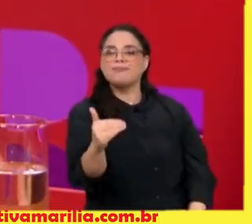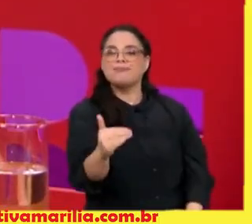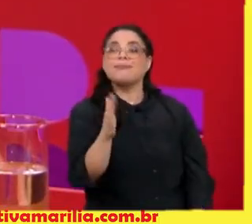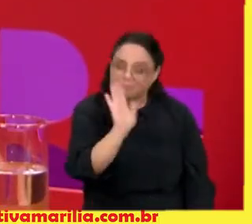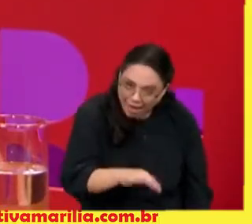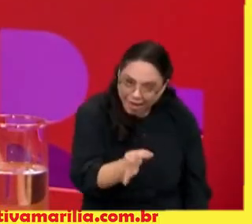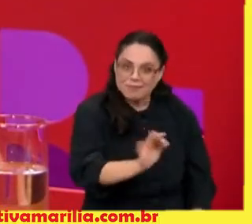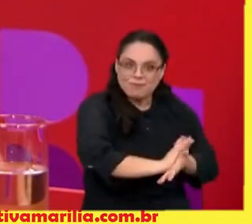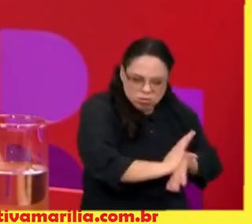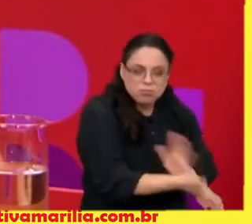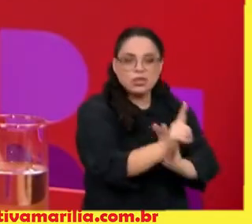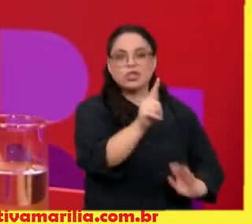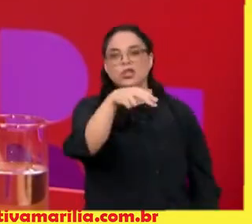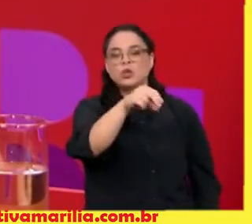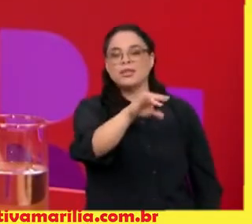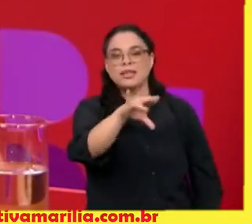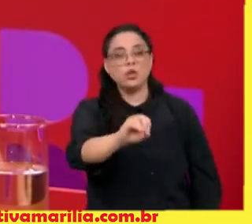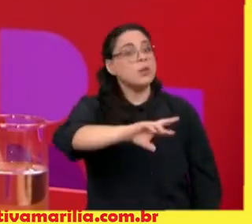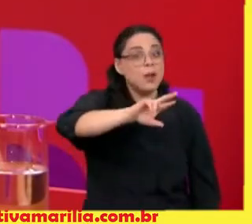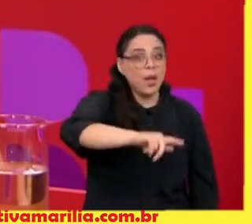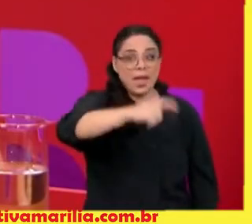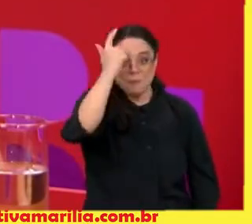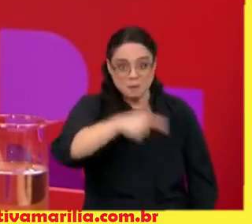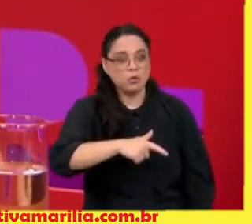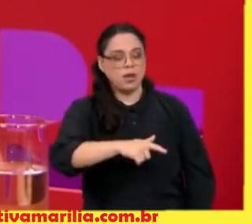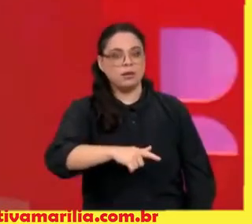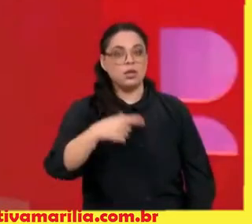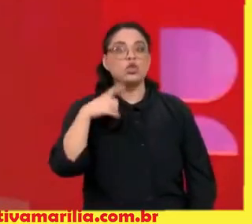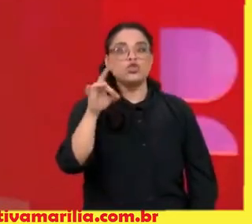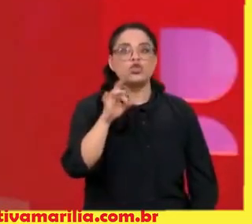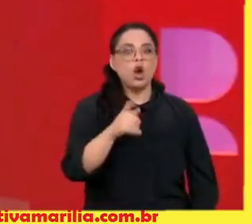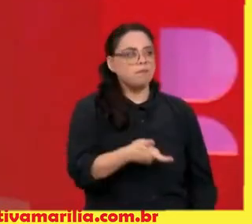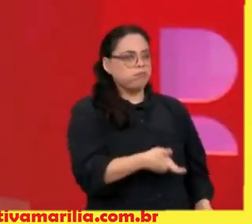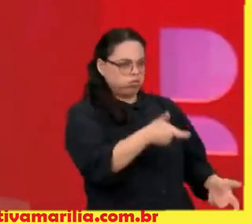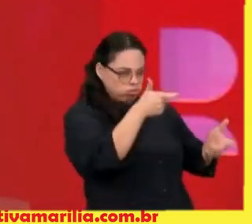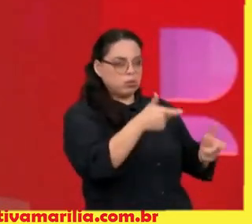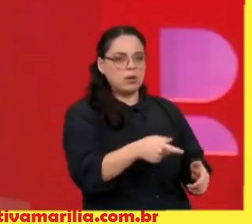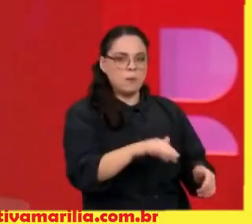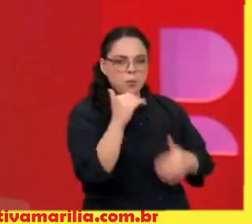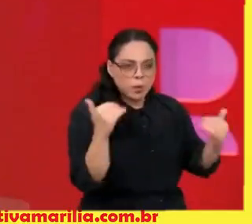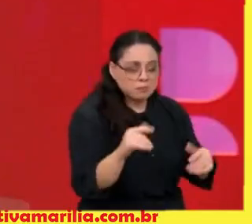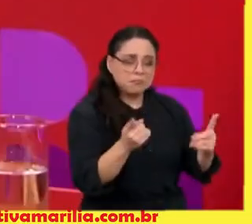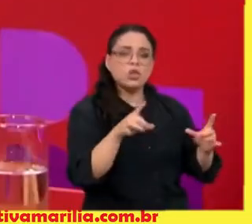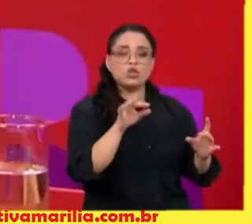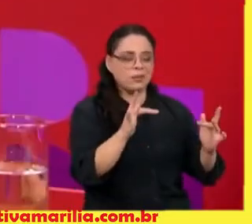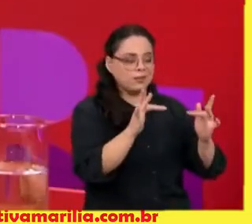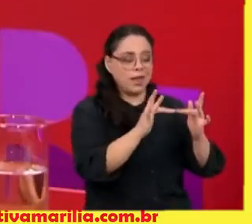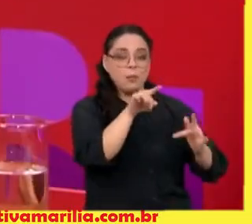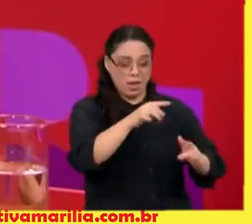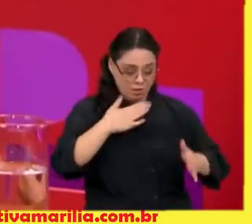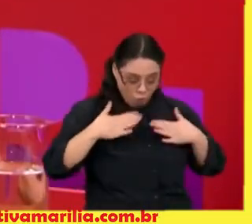só no contato. Não quer dizer que abriram e já foram matando os índios. Claro, nem precisou. Deve ter tido também mortes, mas o principal,